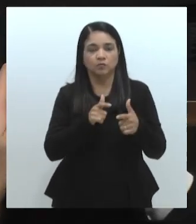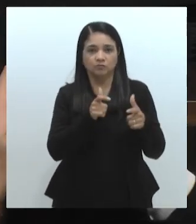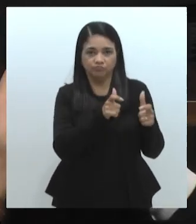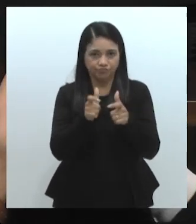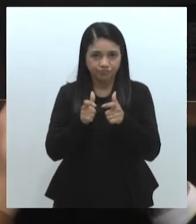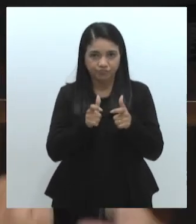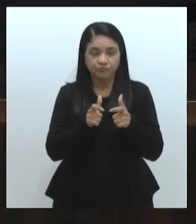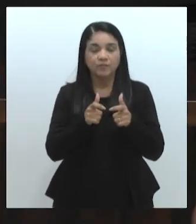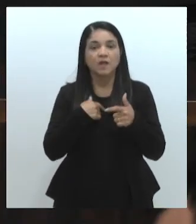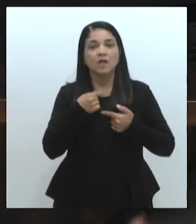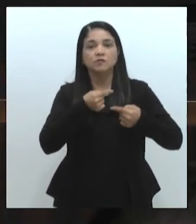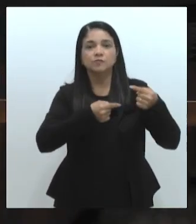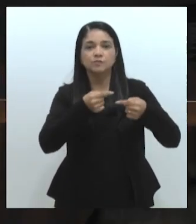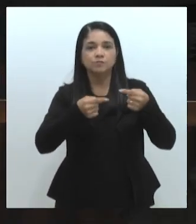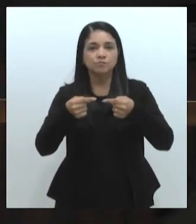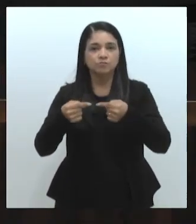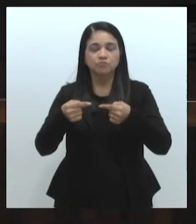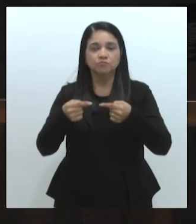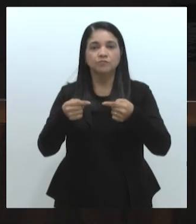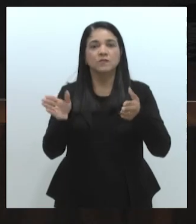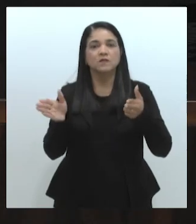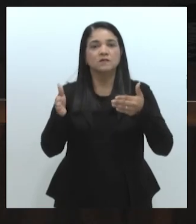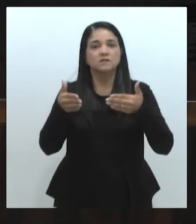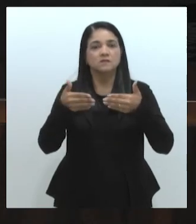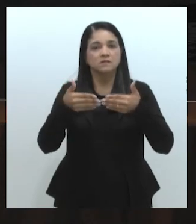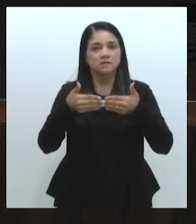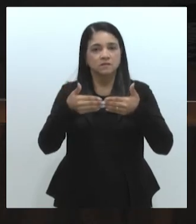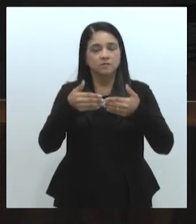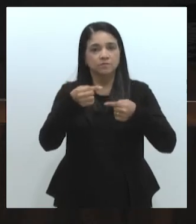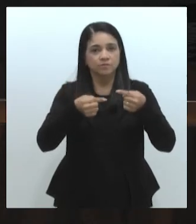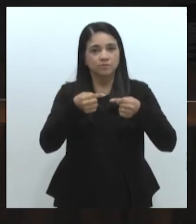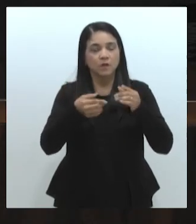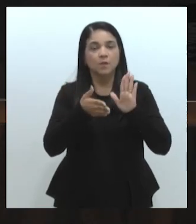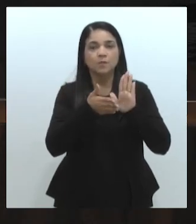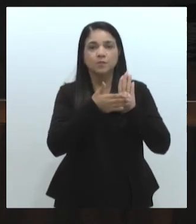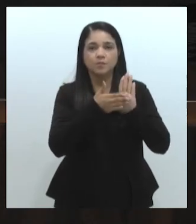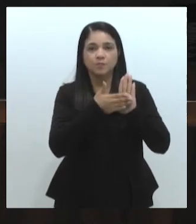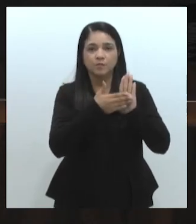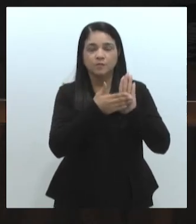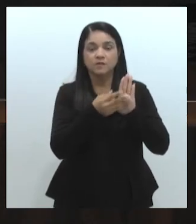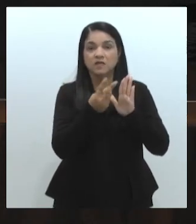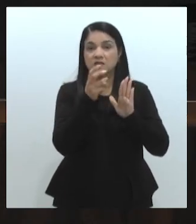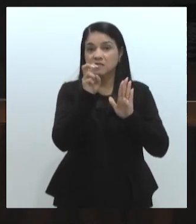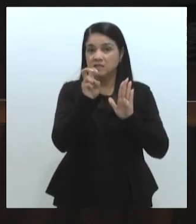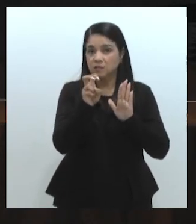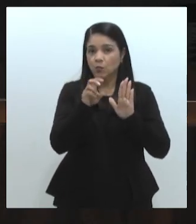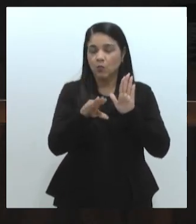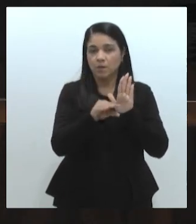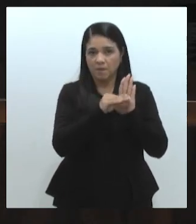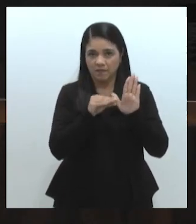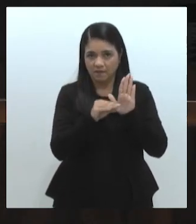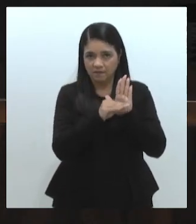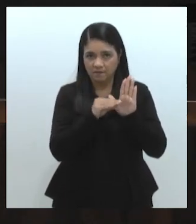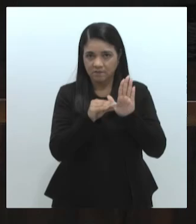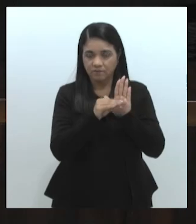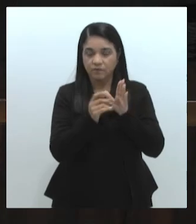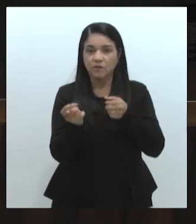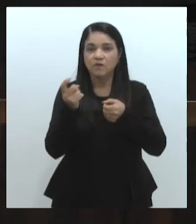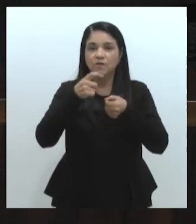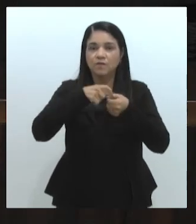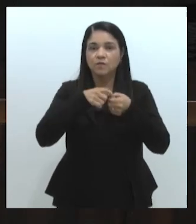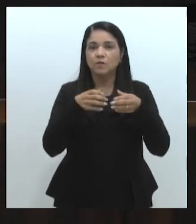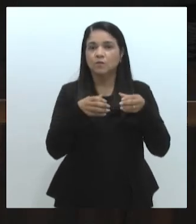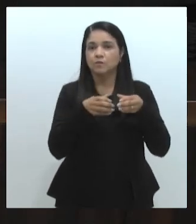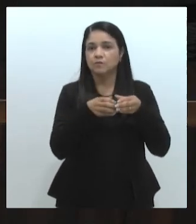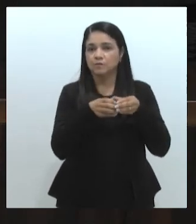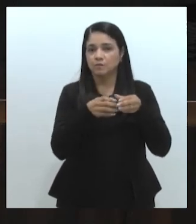Em discussão, não havendo quem queira discutir, encerrada a discussão, a presente proposta recebeu 5 emendas e retorna às